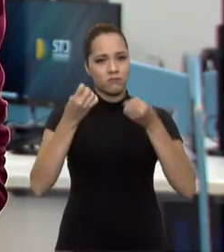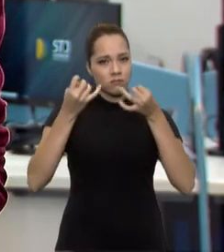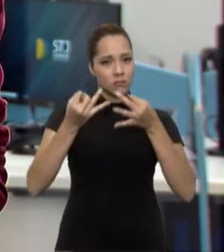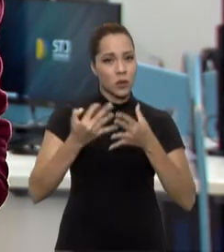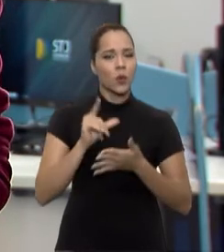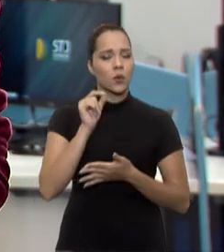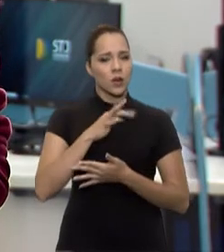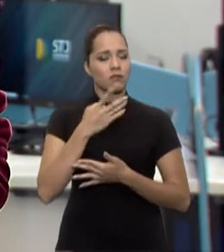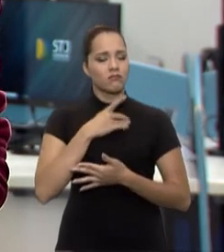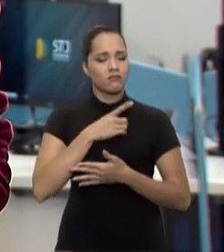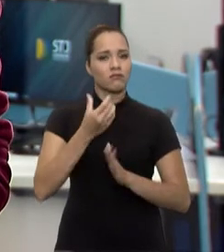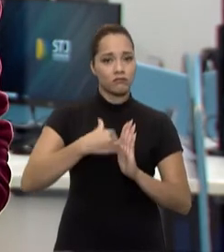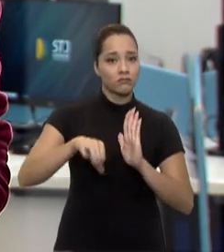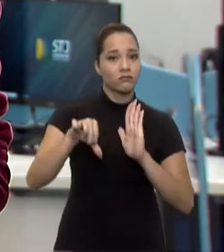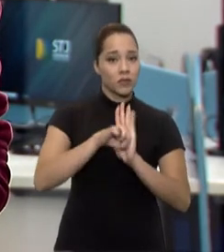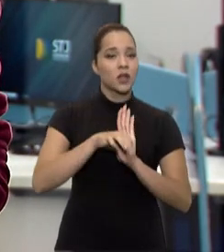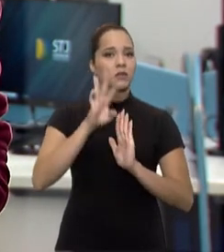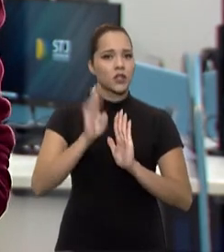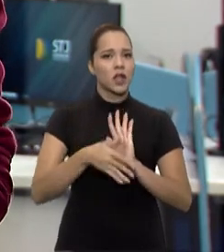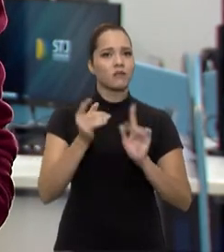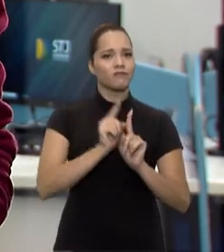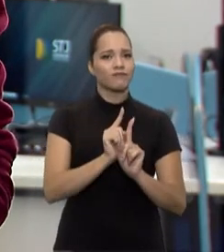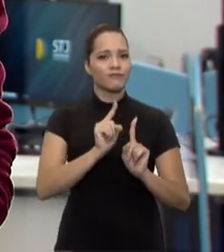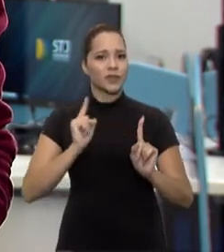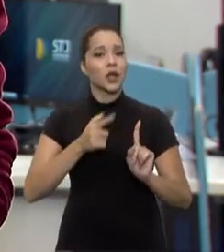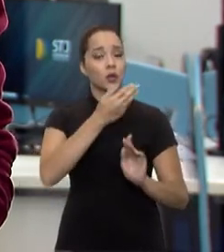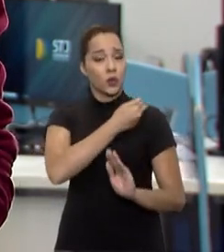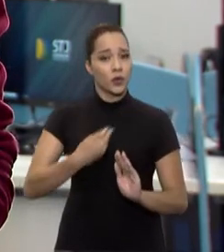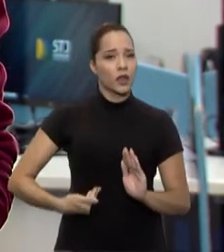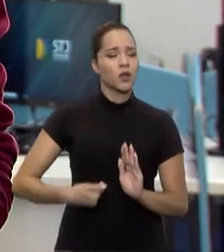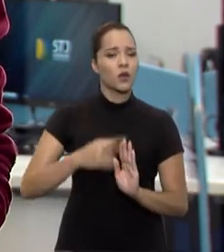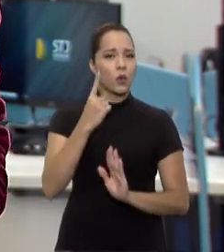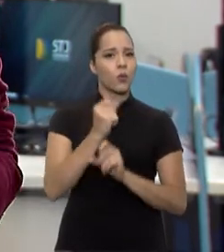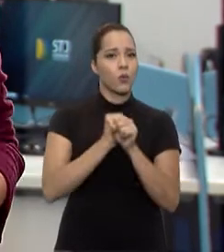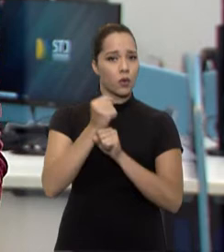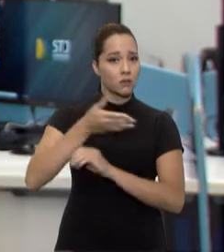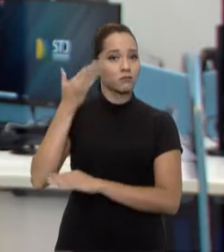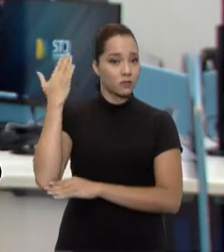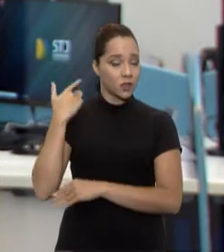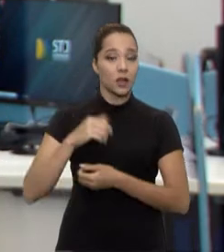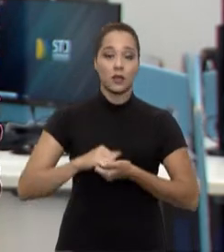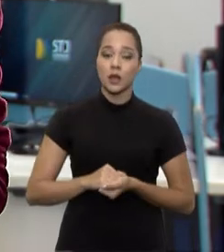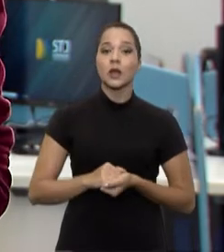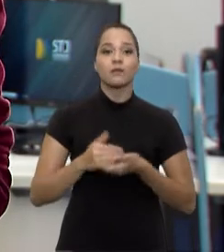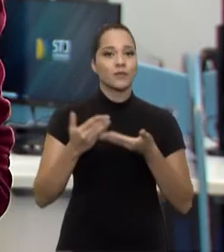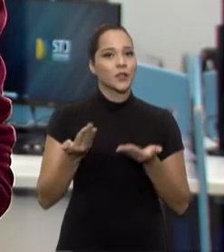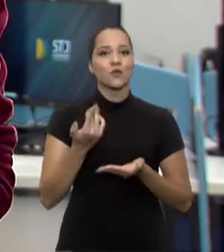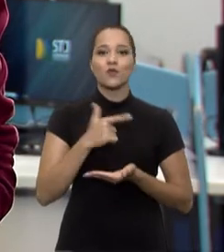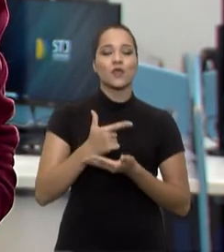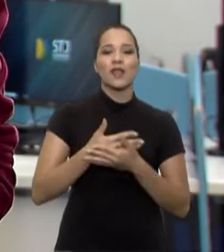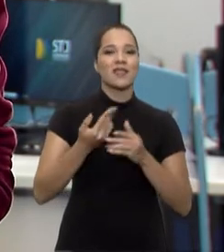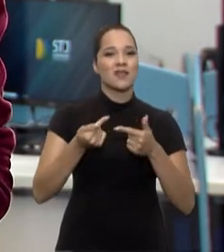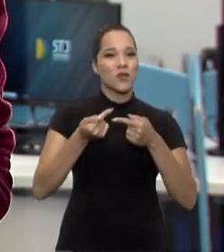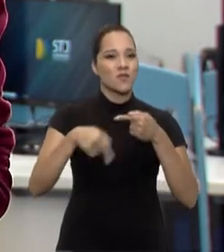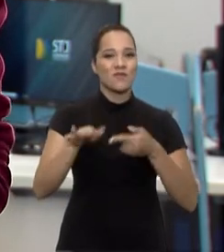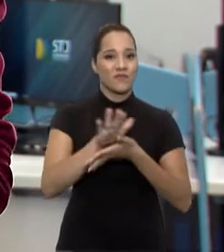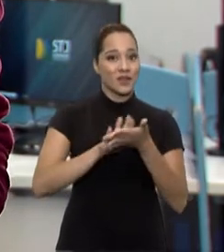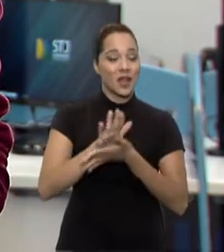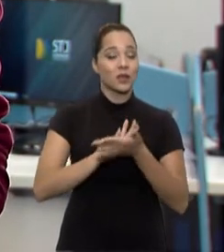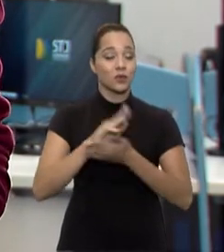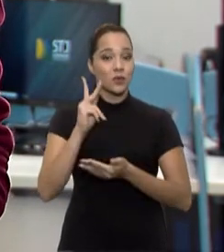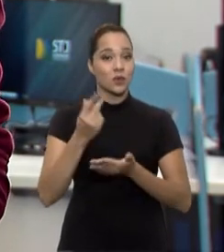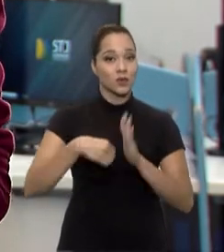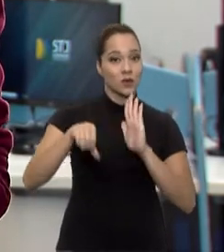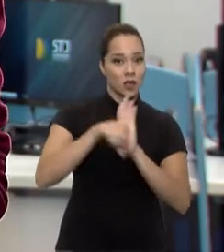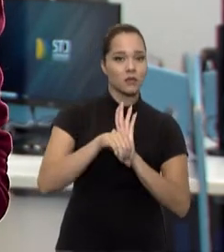que, apesar dos indícios do cometimento dos crimes, ele já deixou o cargo de governador há mais de um ano e, por isso, não há contemporaneidade entre os